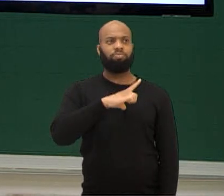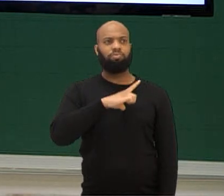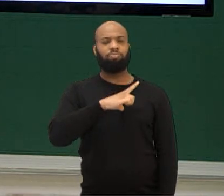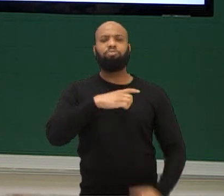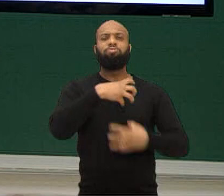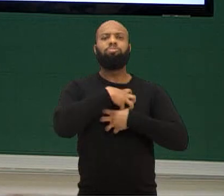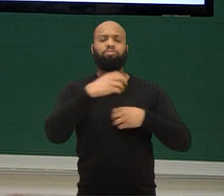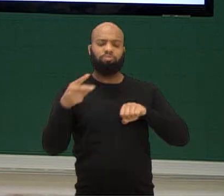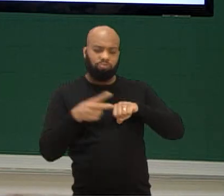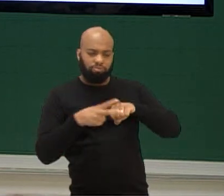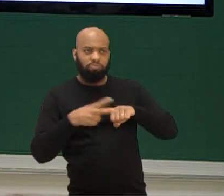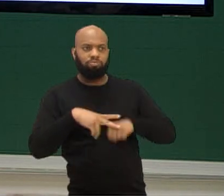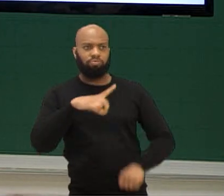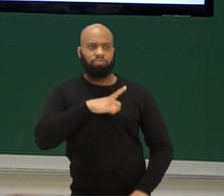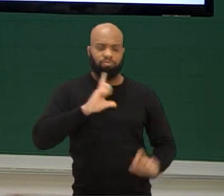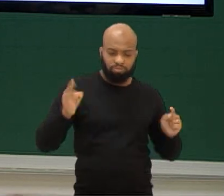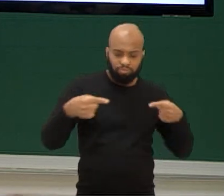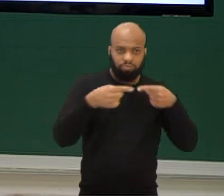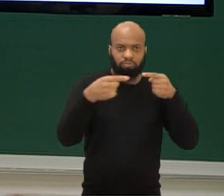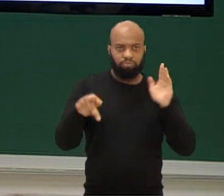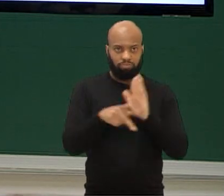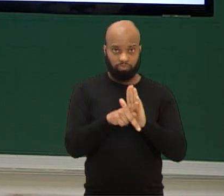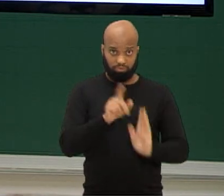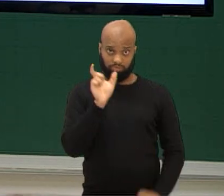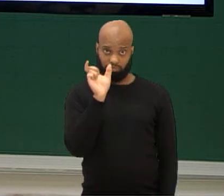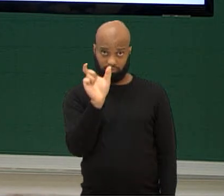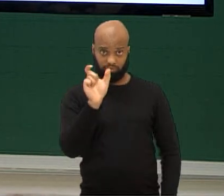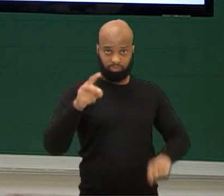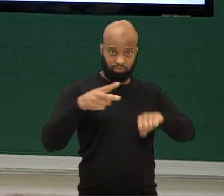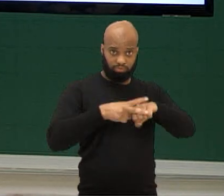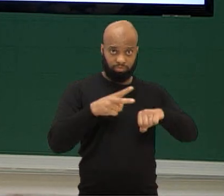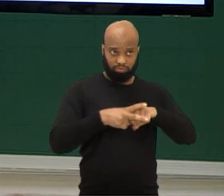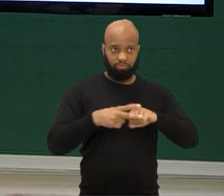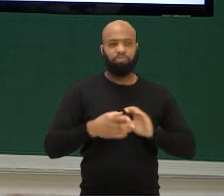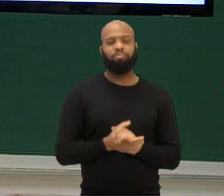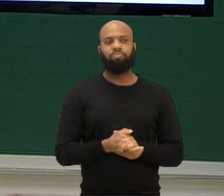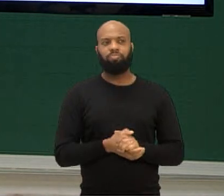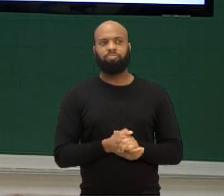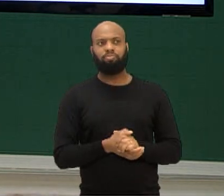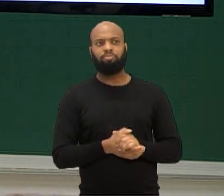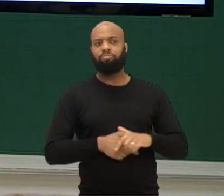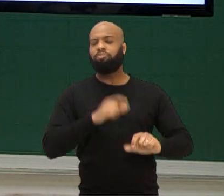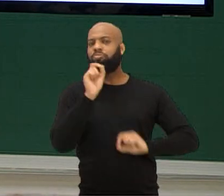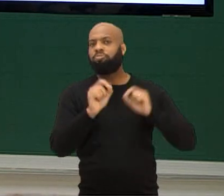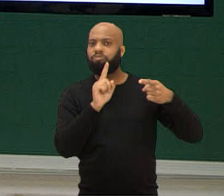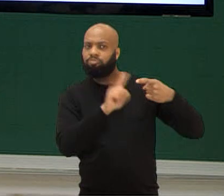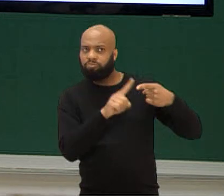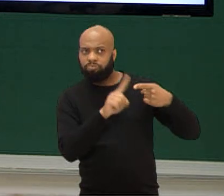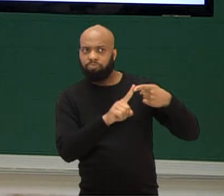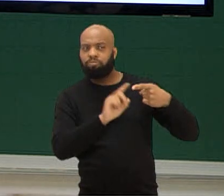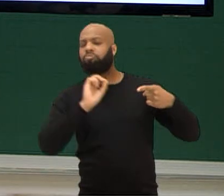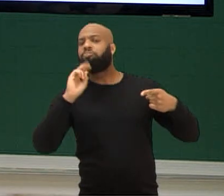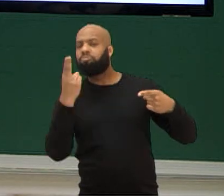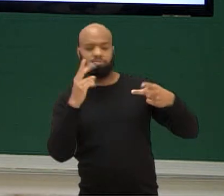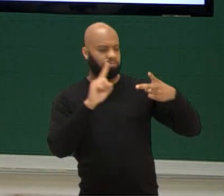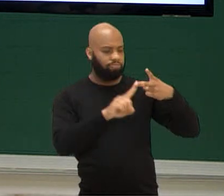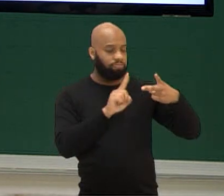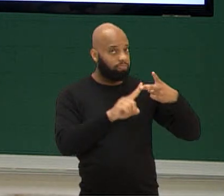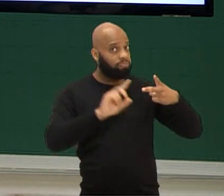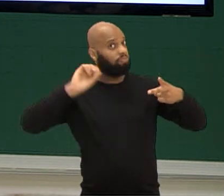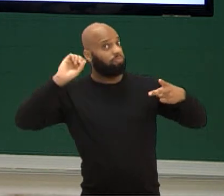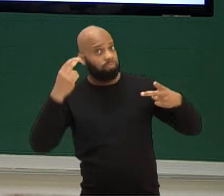a forma verbal aí desse verbo ha sido, né? Será que é o pretérito indefinido? Ou é o